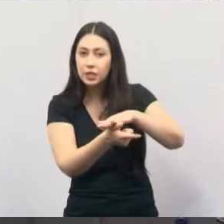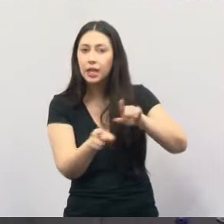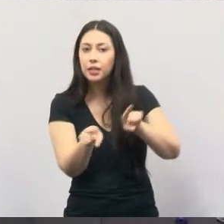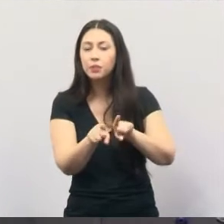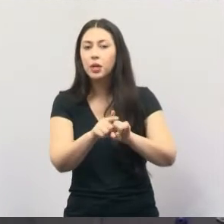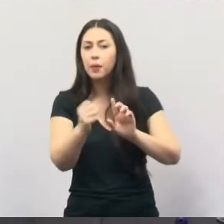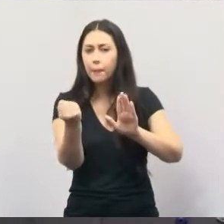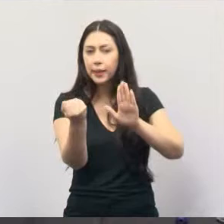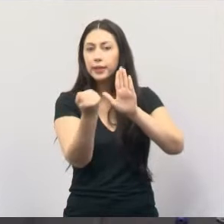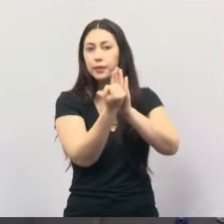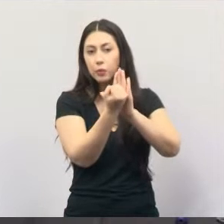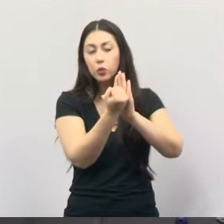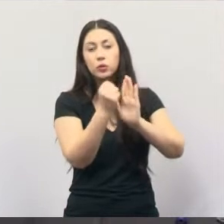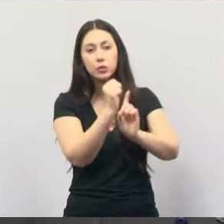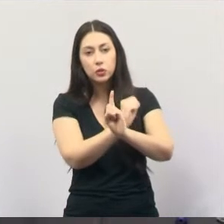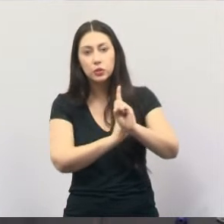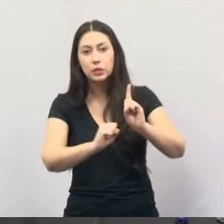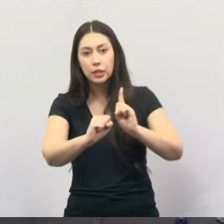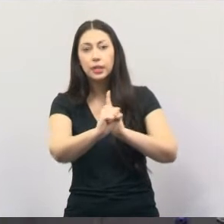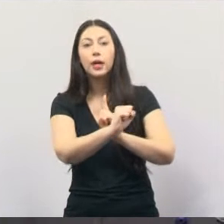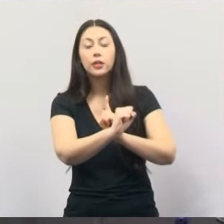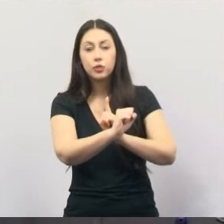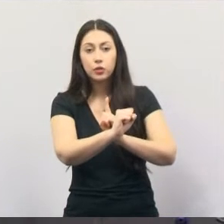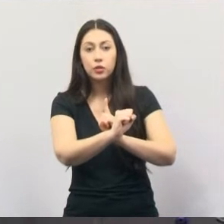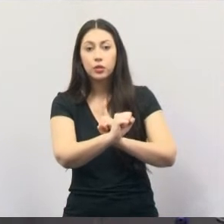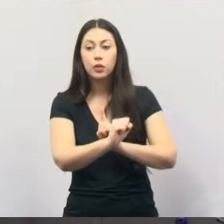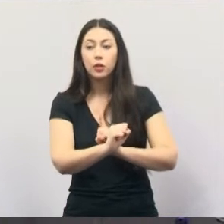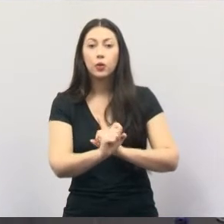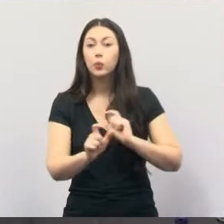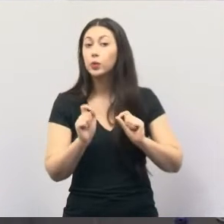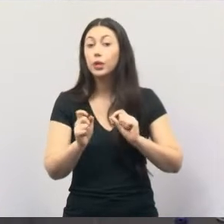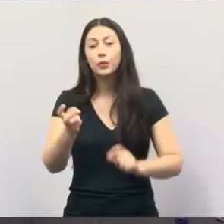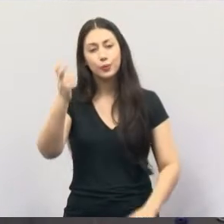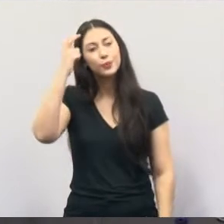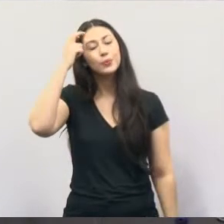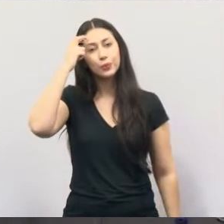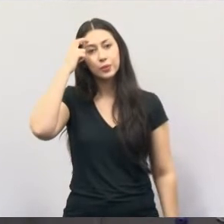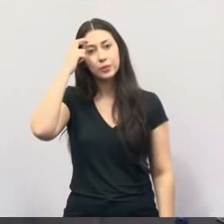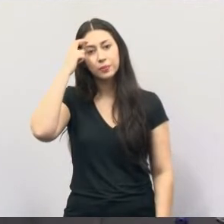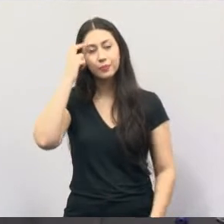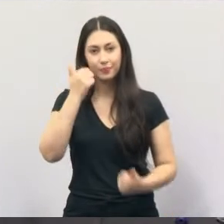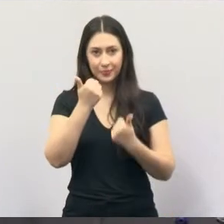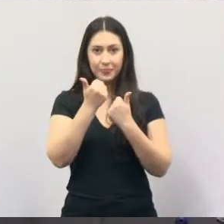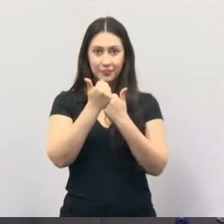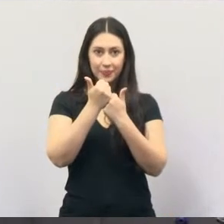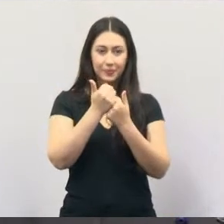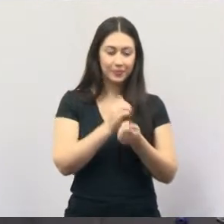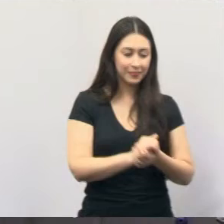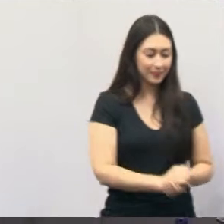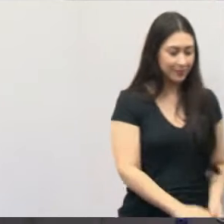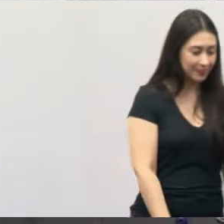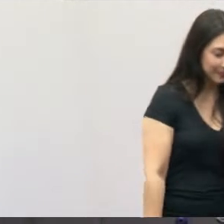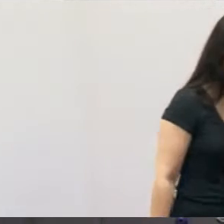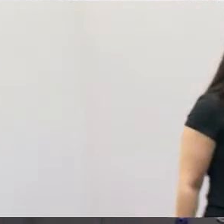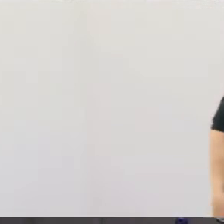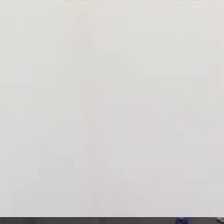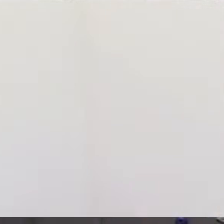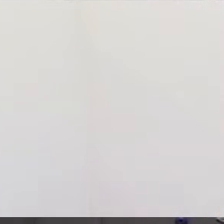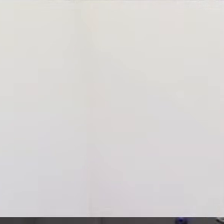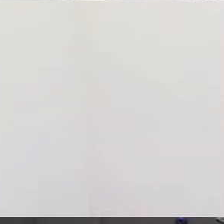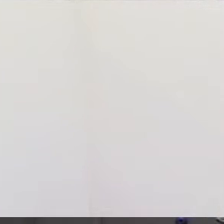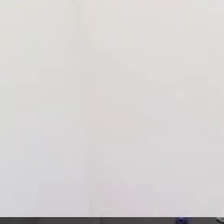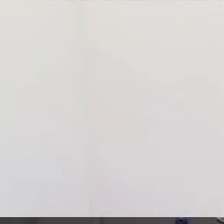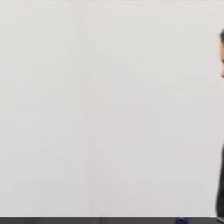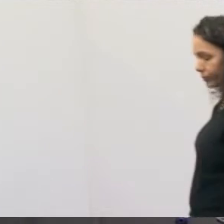de uma sociedade, que, no caso aqui, é a cultura. Eu tive o prazer de conhecer